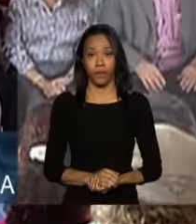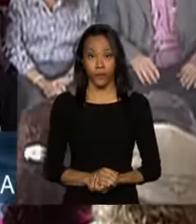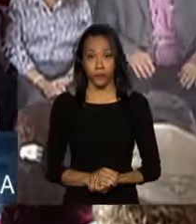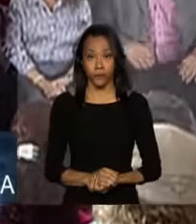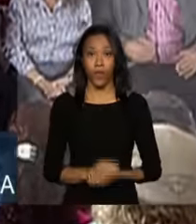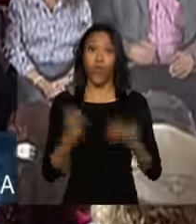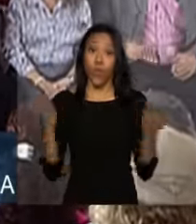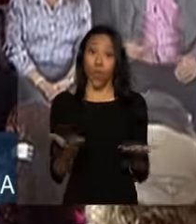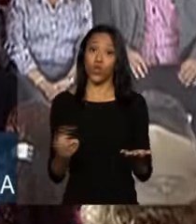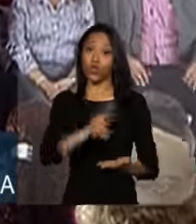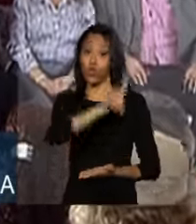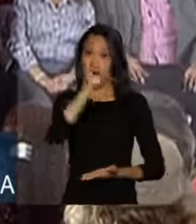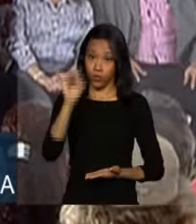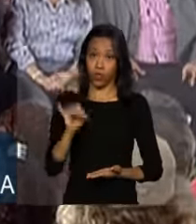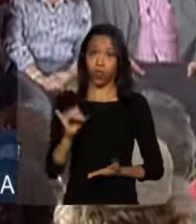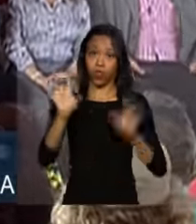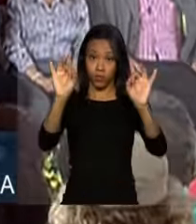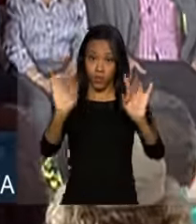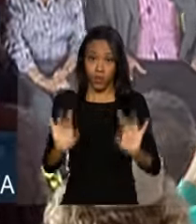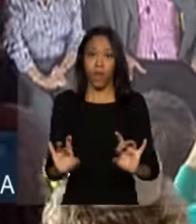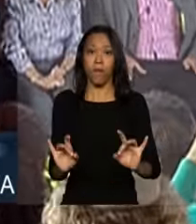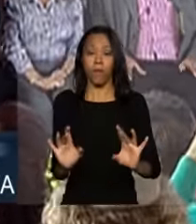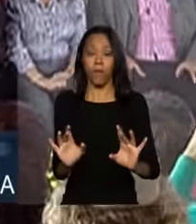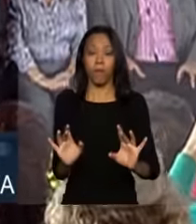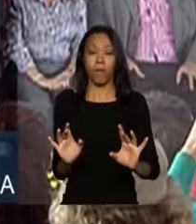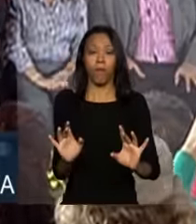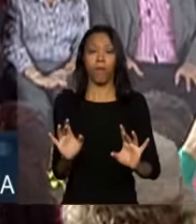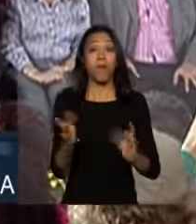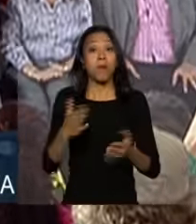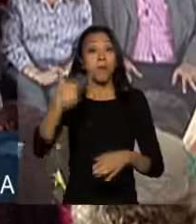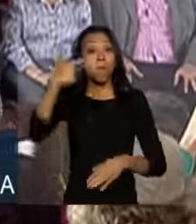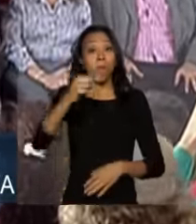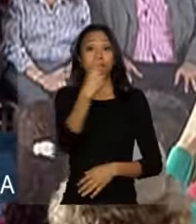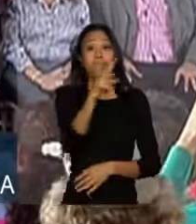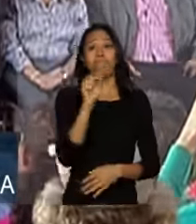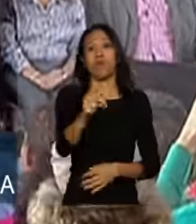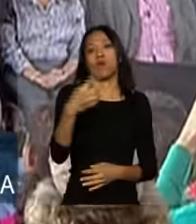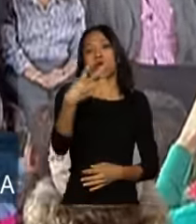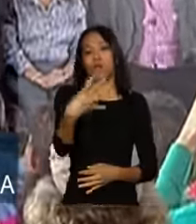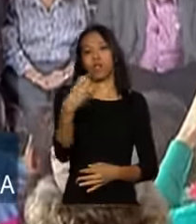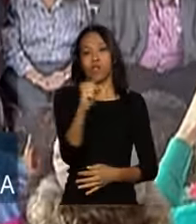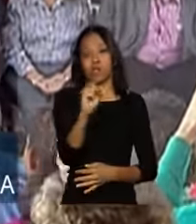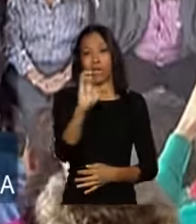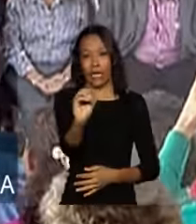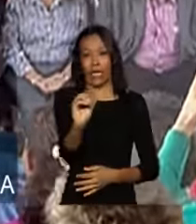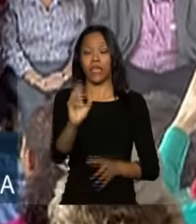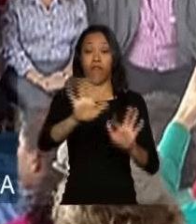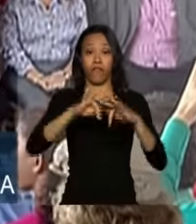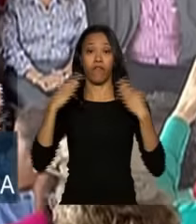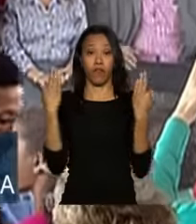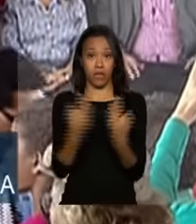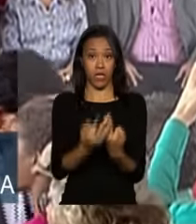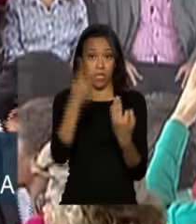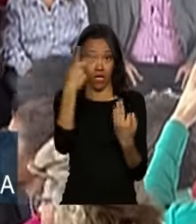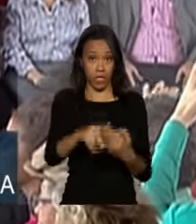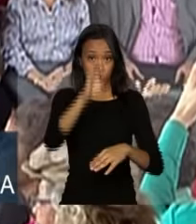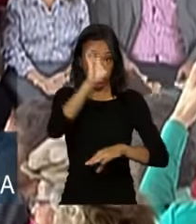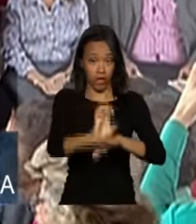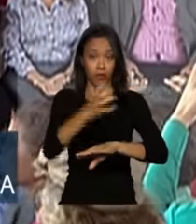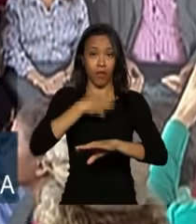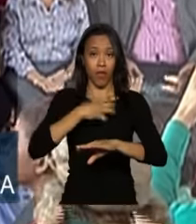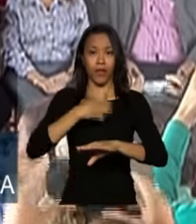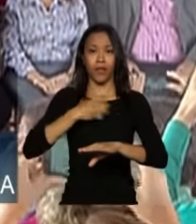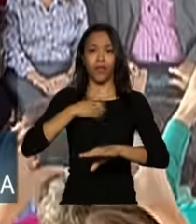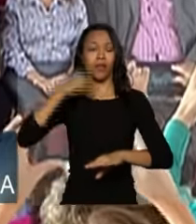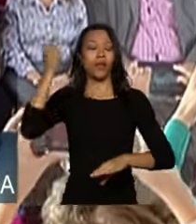especial no seu governo, porque sabe que a partir de hoje, mais 1.480 famílias de baianos e baianas estão